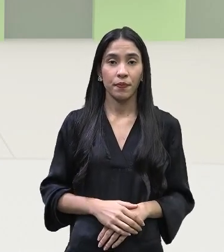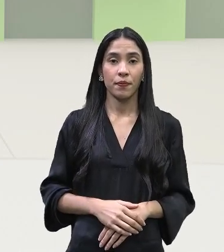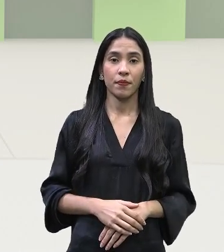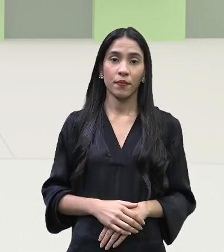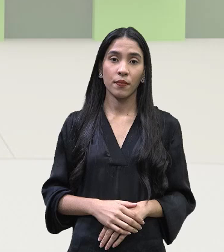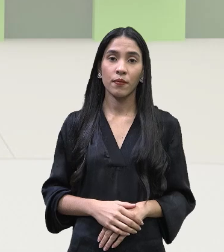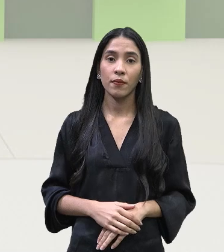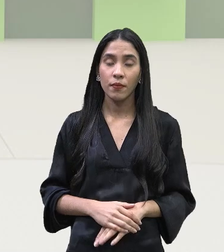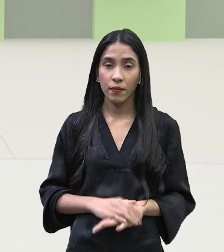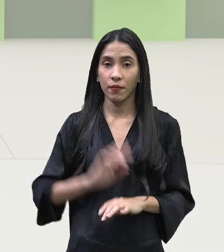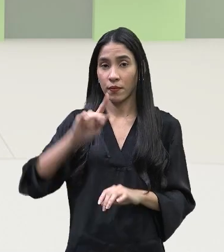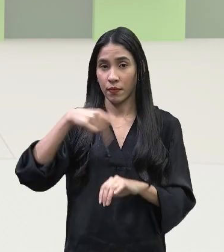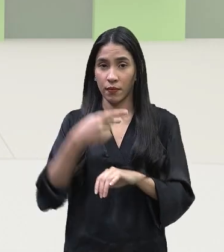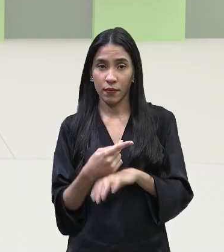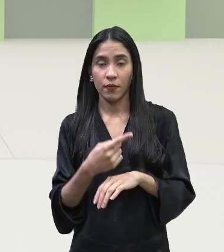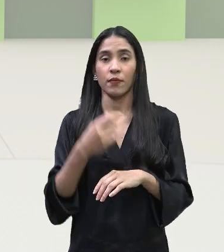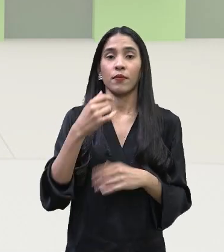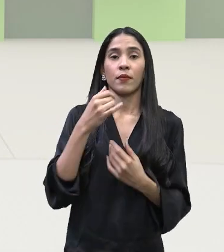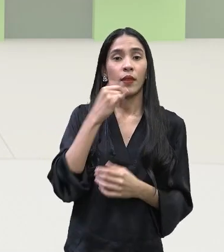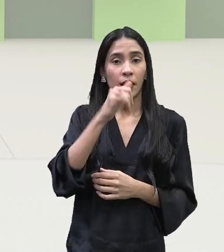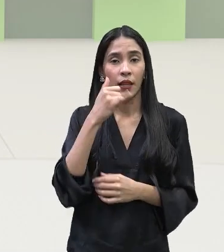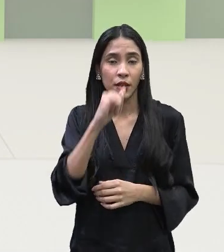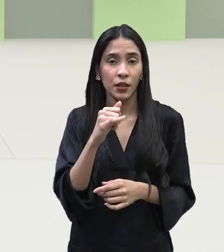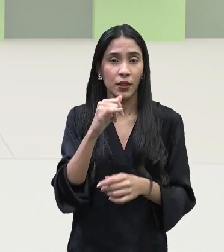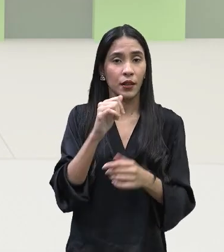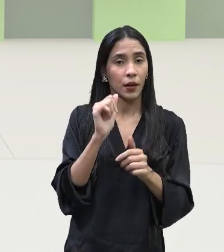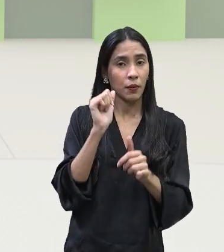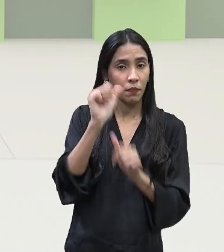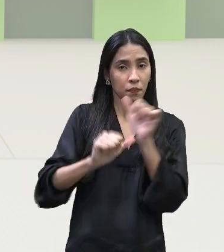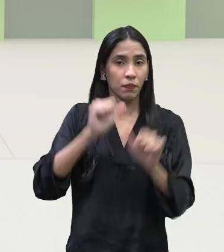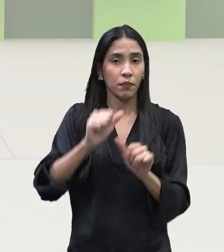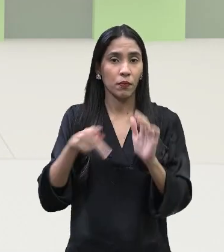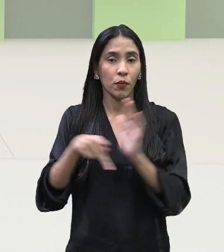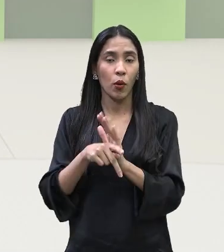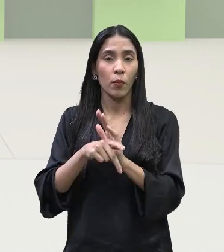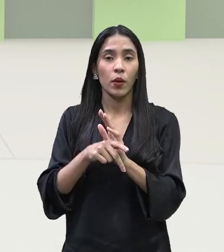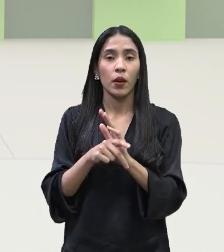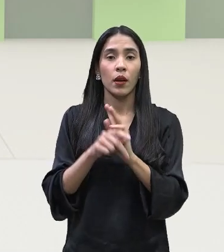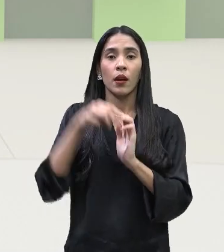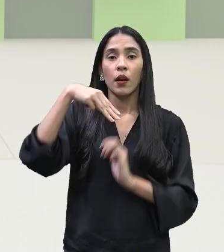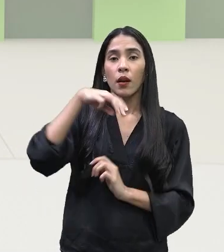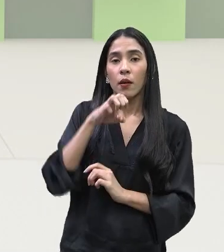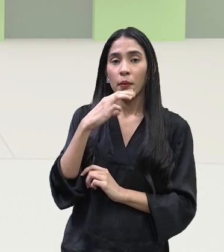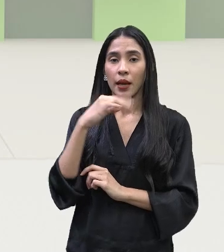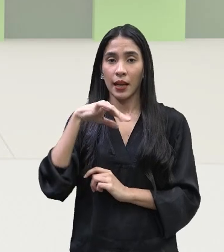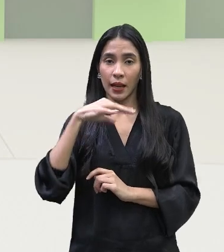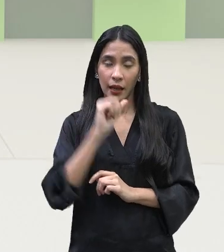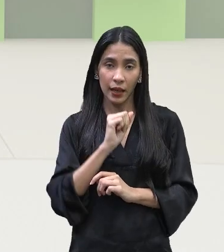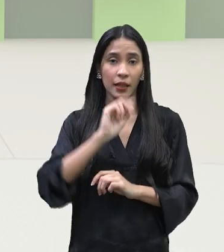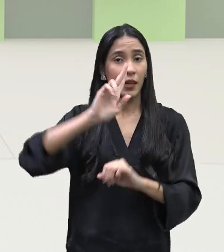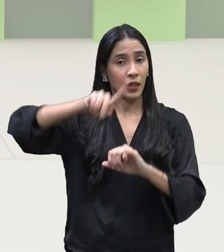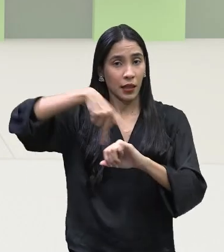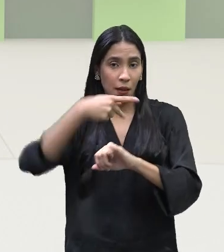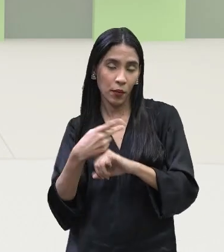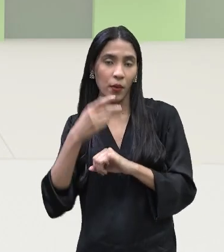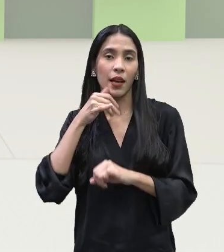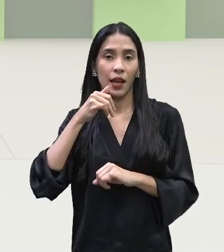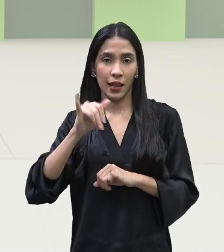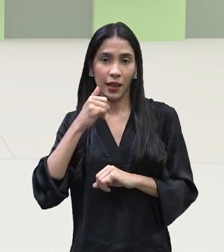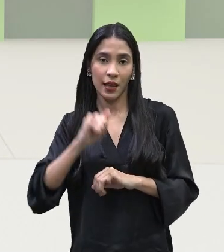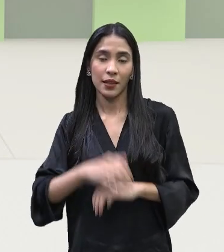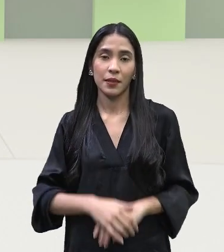receptor. Em seguida, essa energia é transformada em energia mecânica e, por fim, em energia